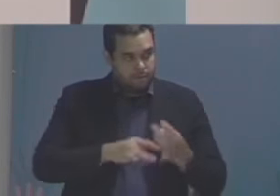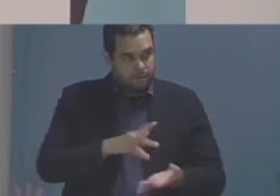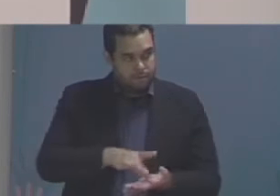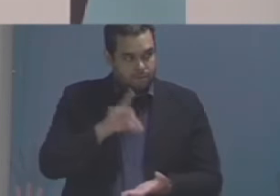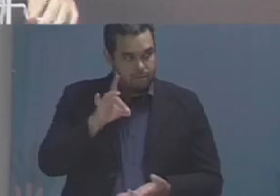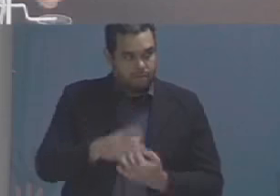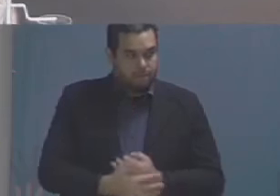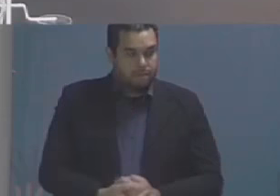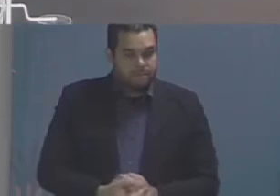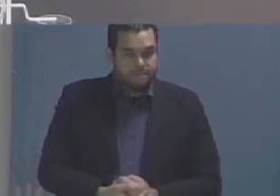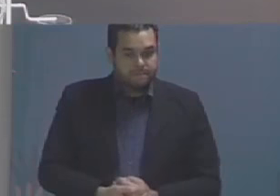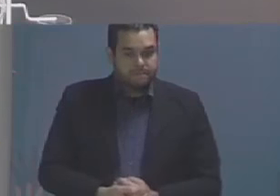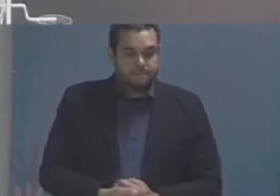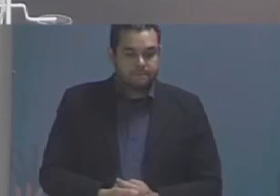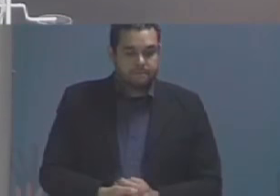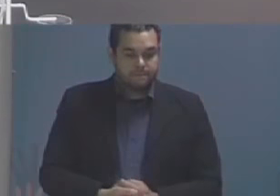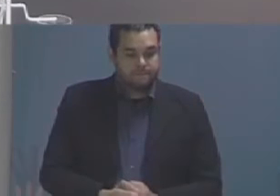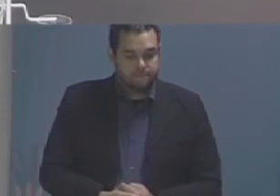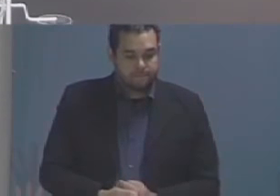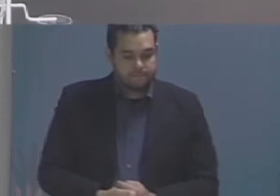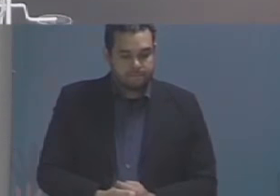favor.